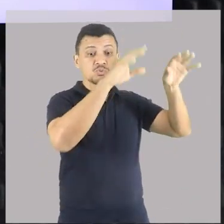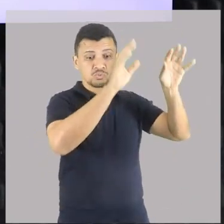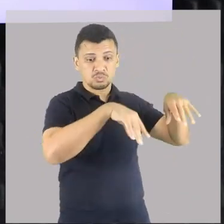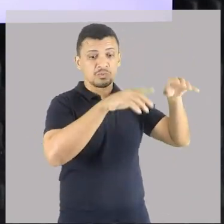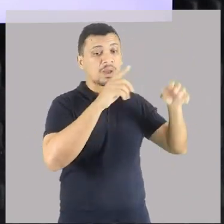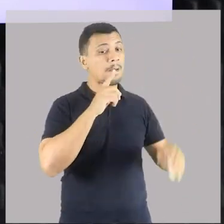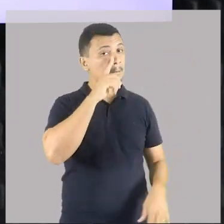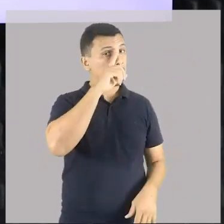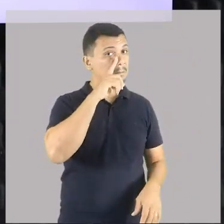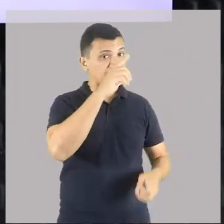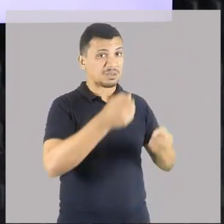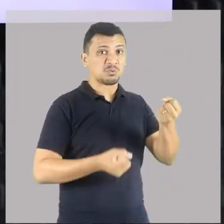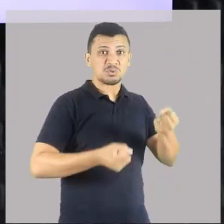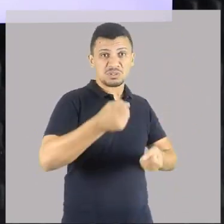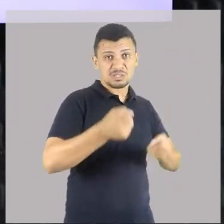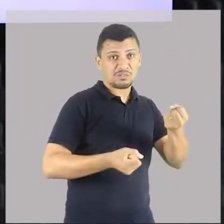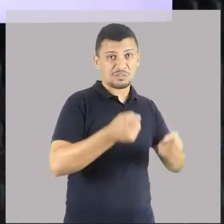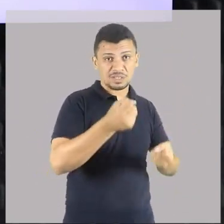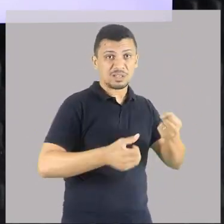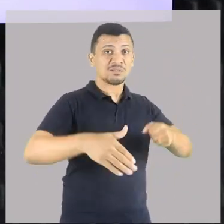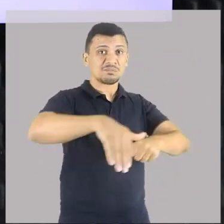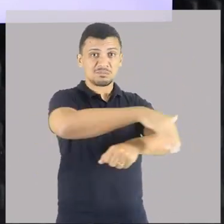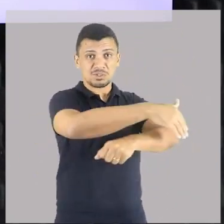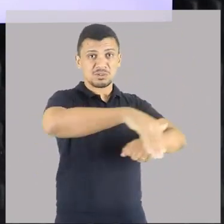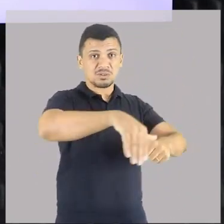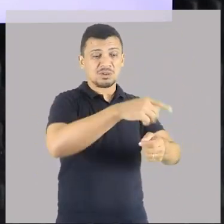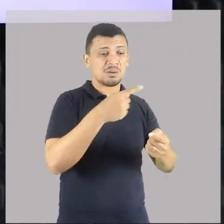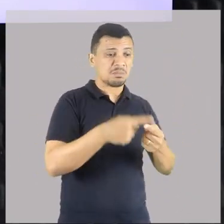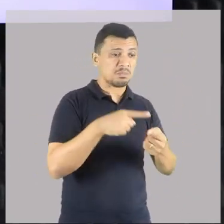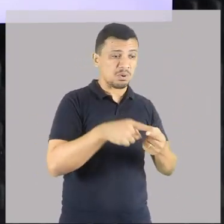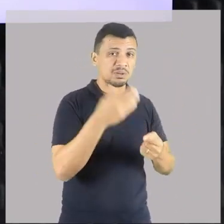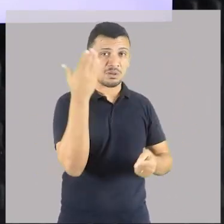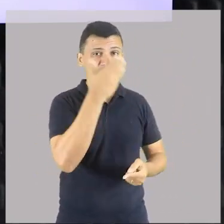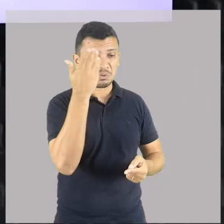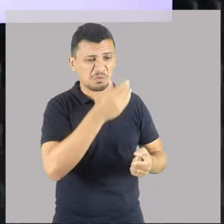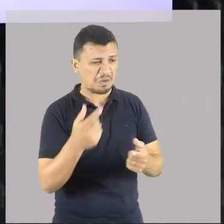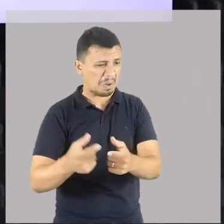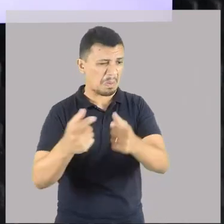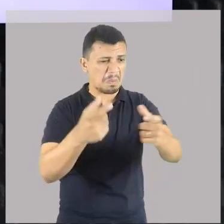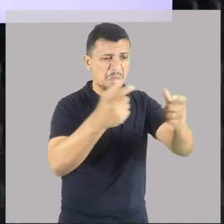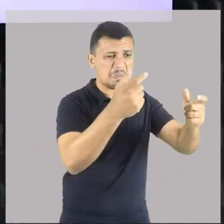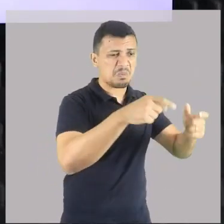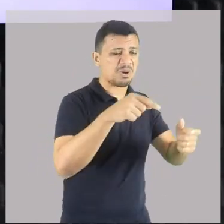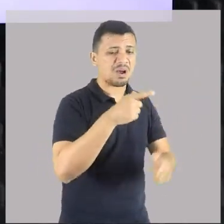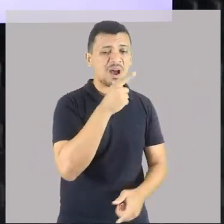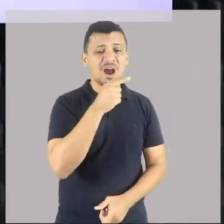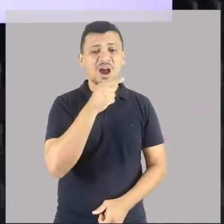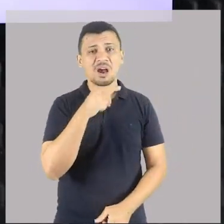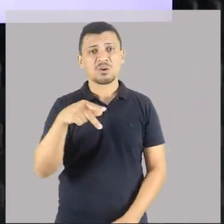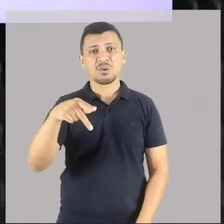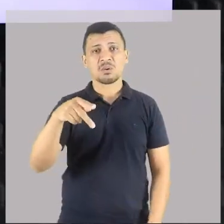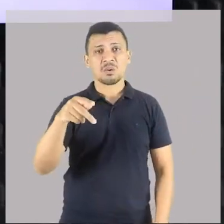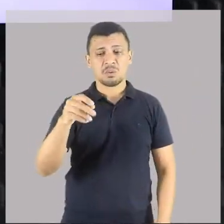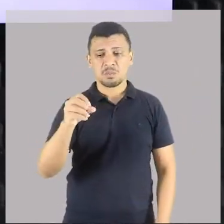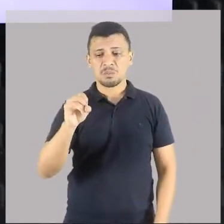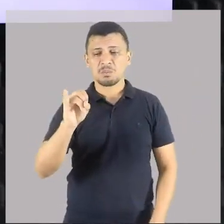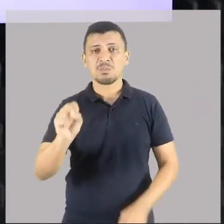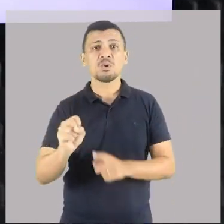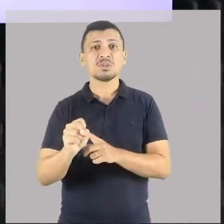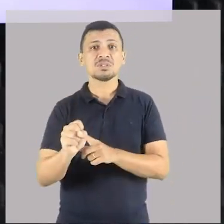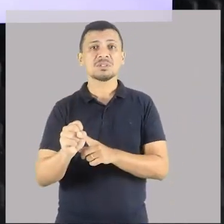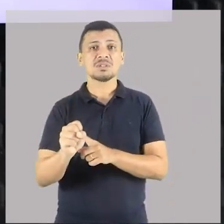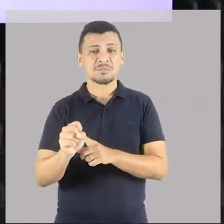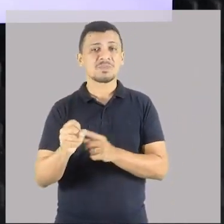perigoso trafegar nesta estrada, pois os buracos ficam encobertos pela água. Por que eu afirmei que é perigoso? Aí eu dou